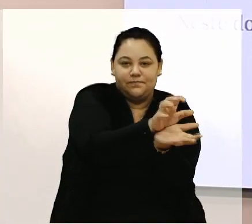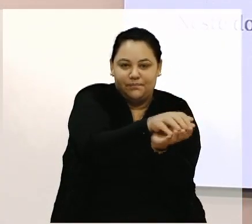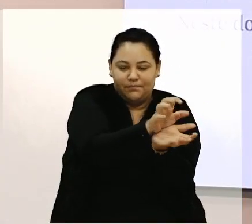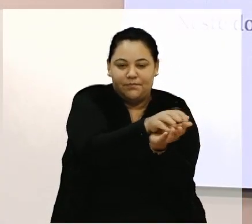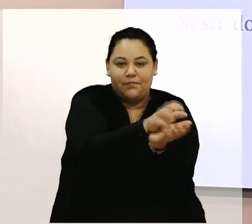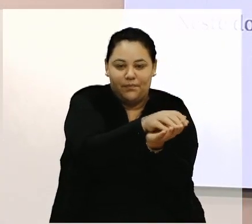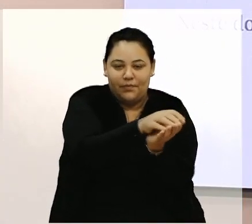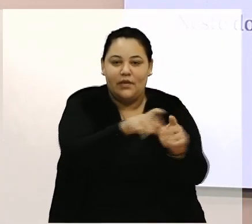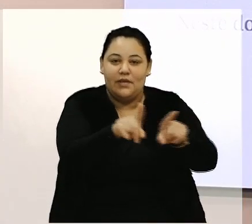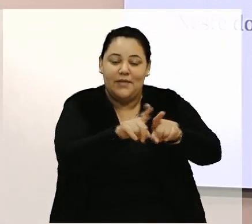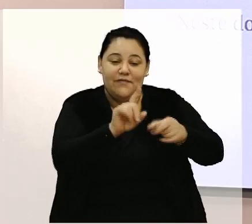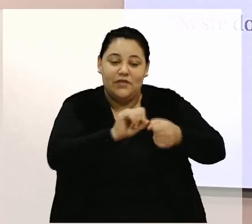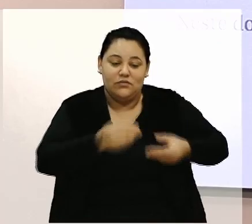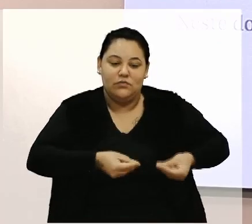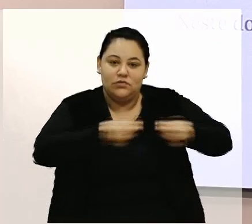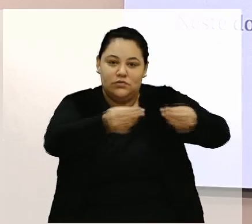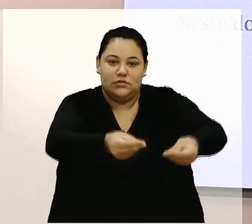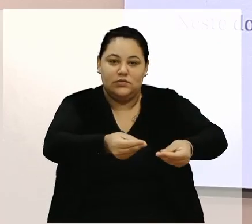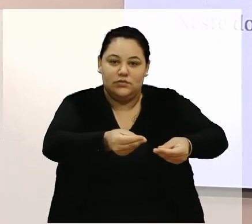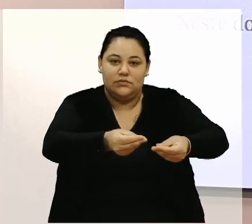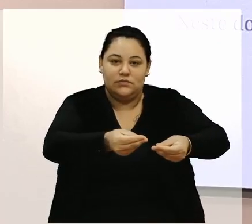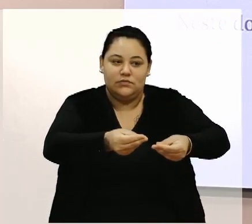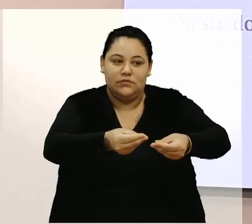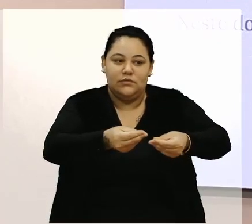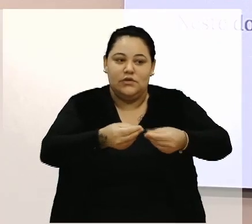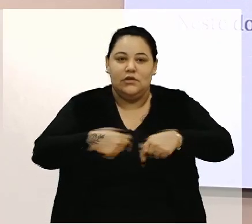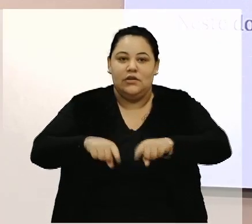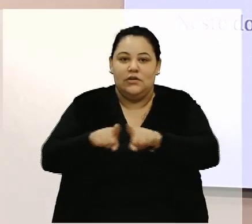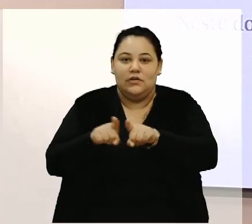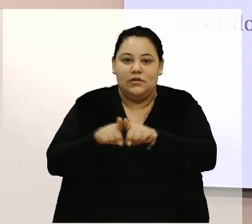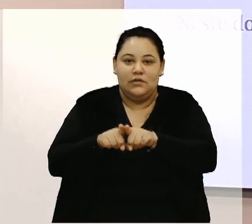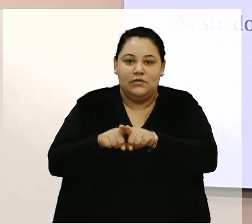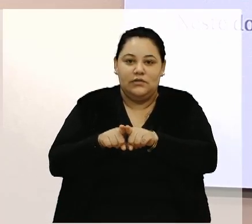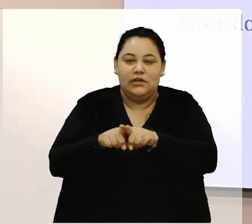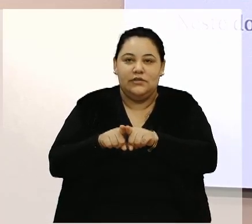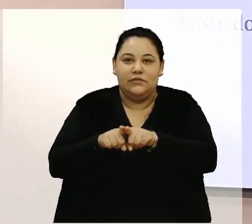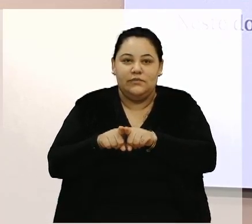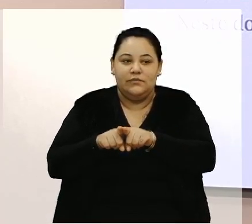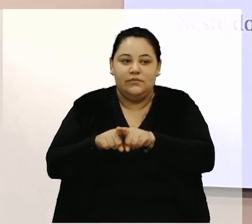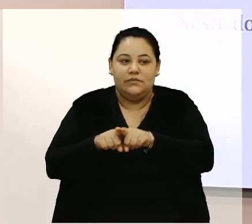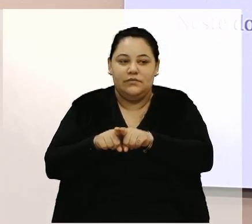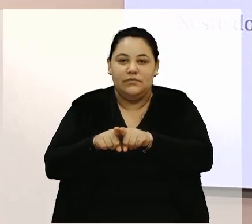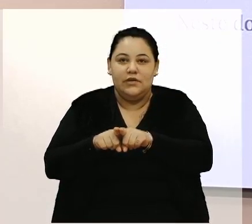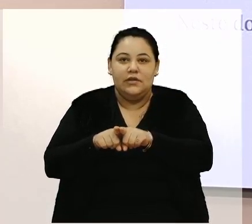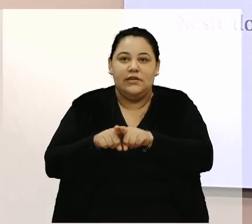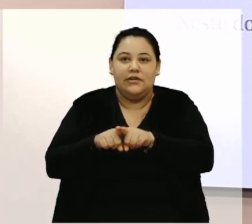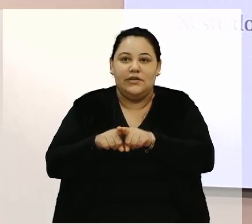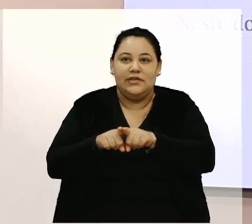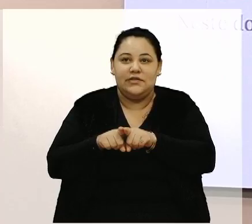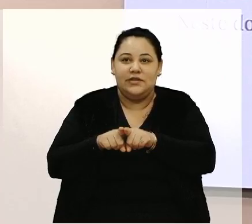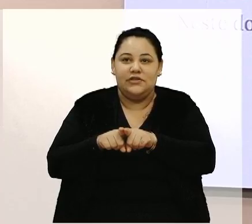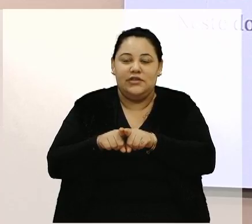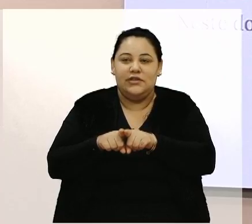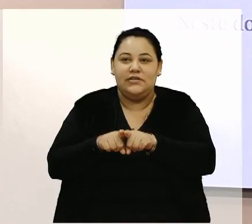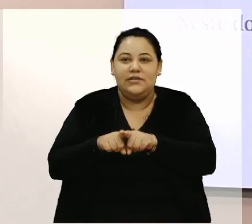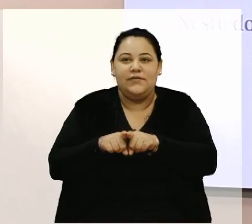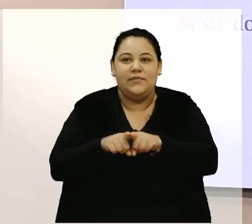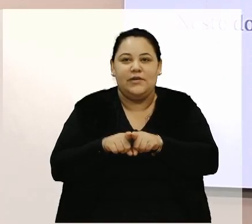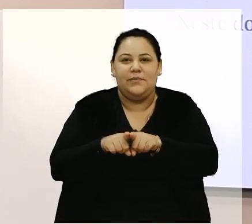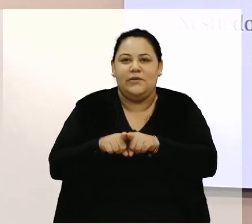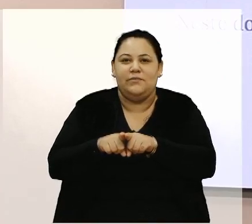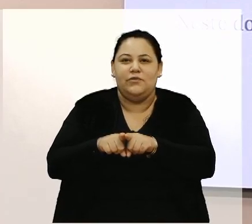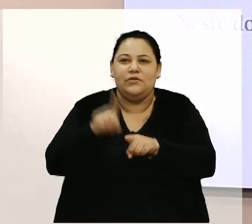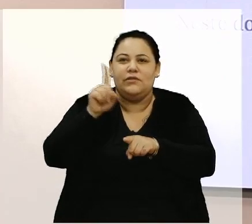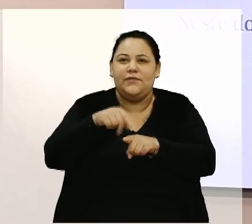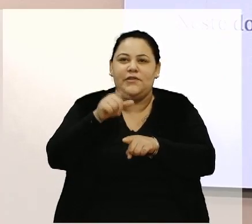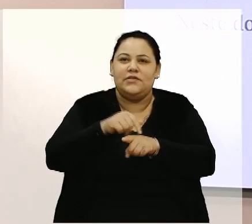uma doação grande aqui, um número enorme de doações aqui para o município. Então são 2